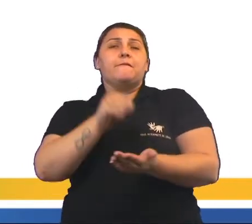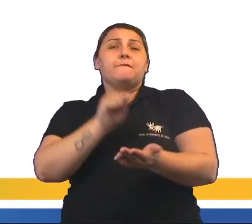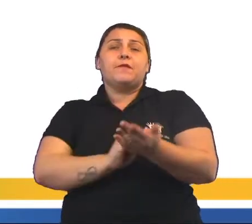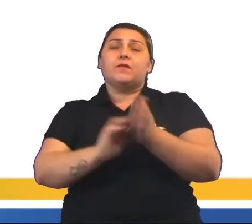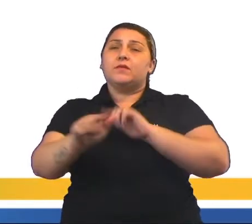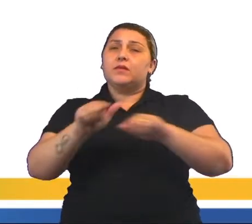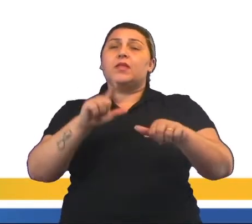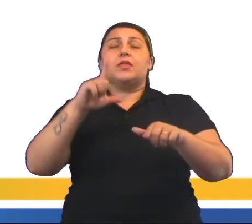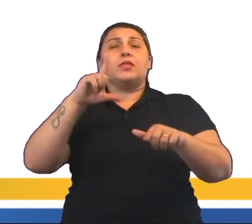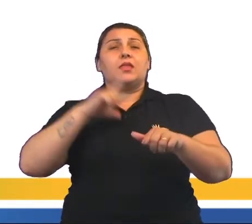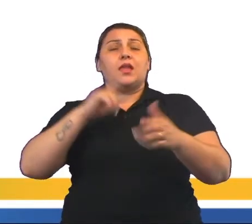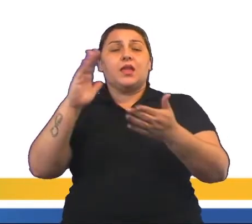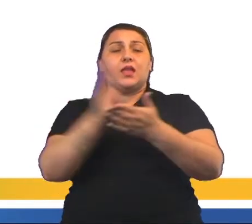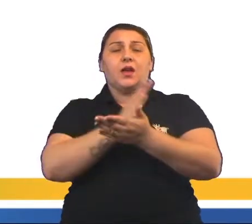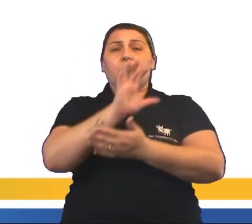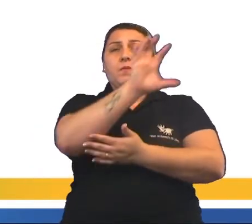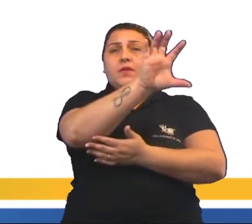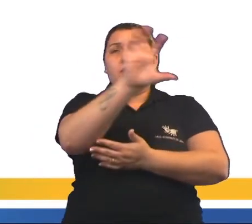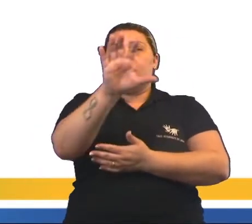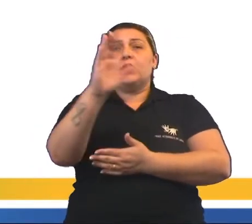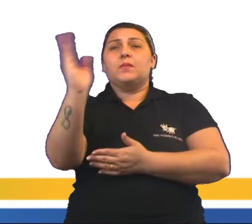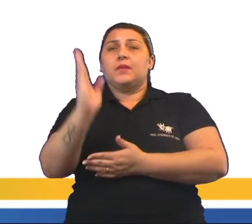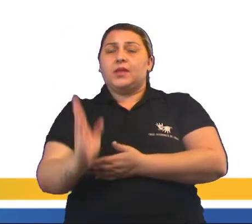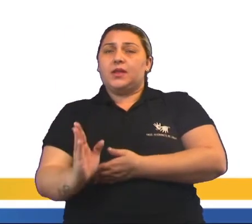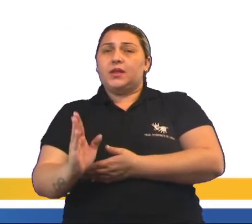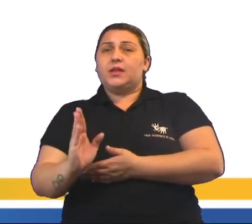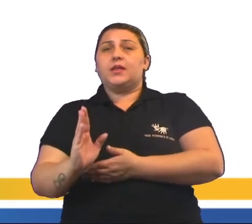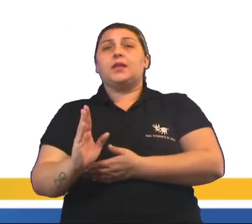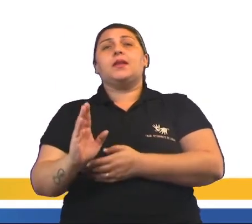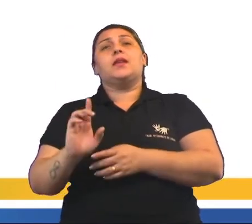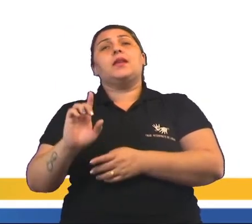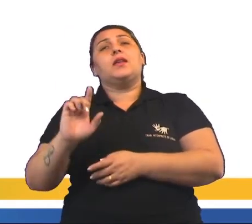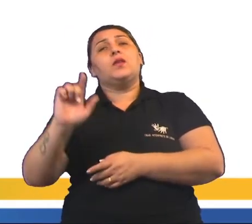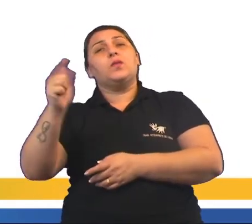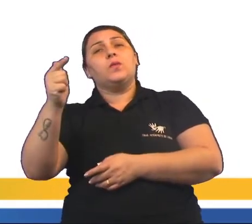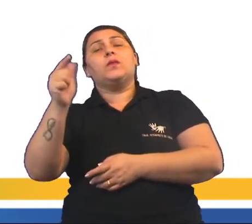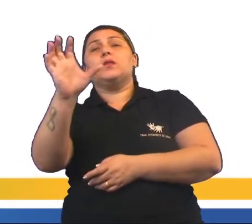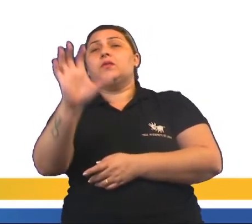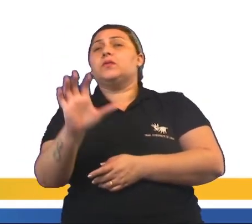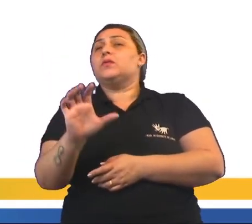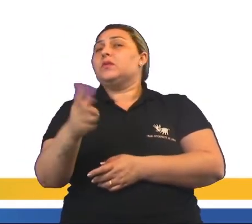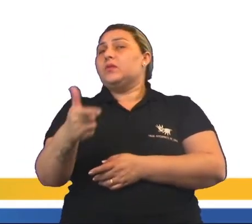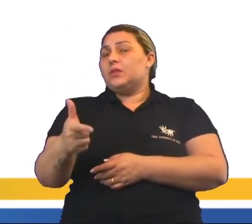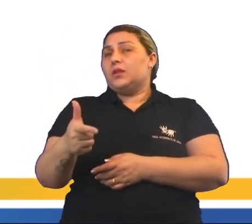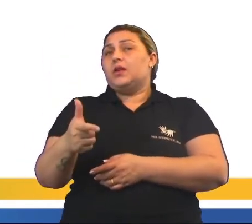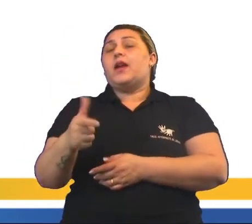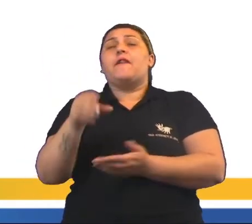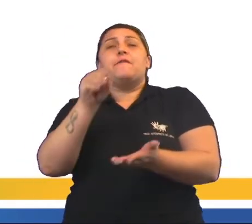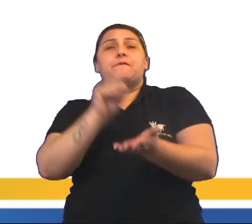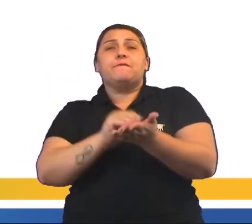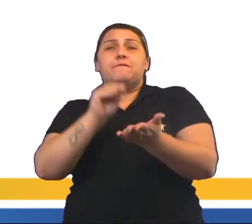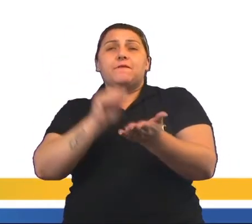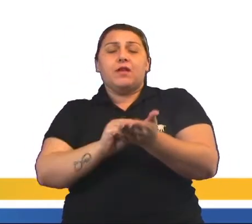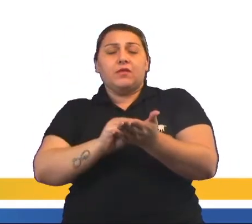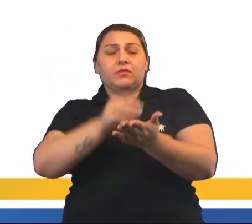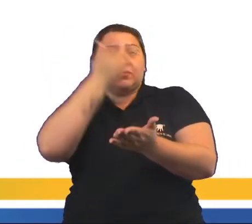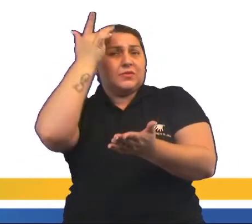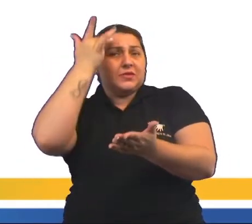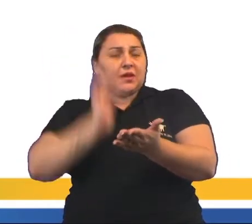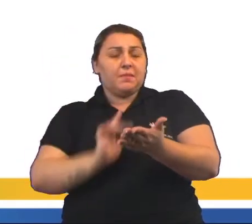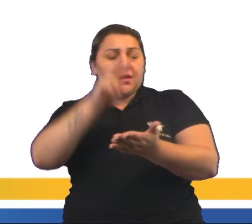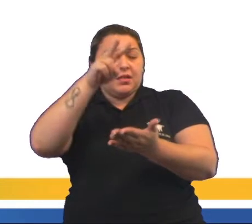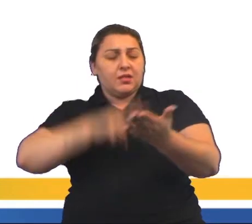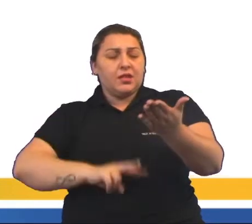desemprego existe em umas regiões brasileiras e não em outras regiões. O analfabetismo existe